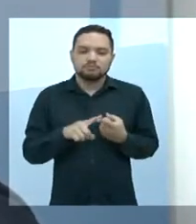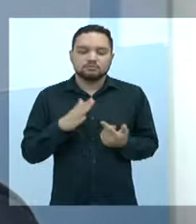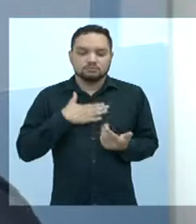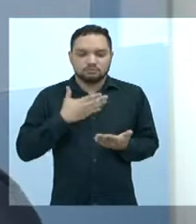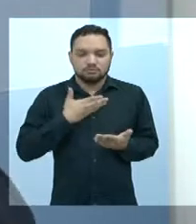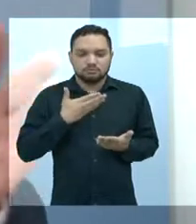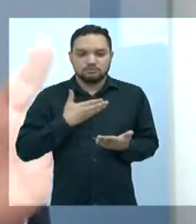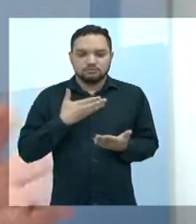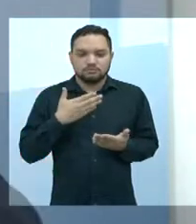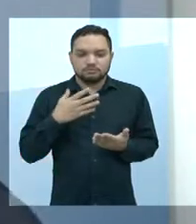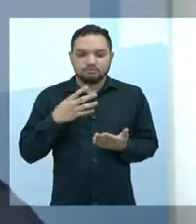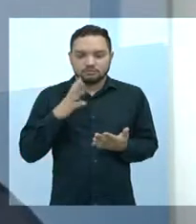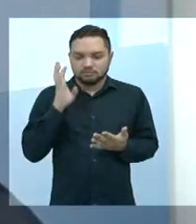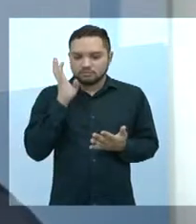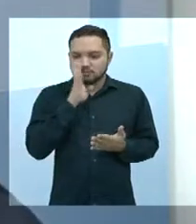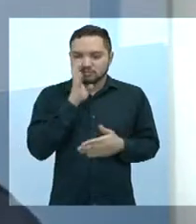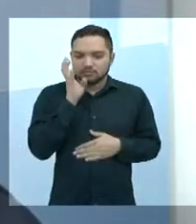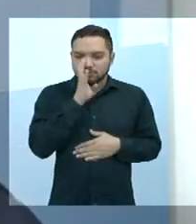me escutando aí